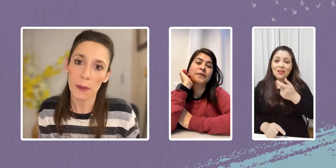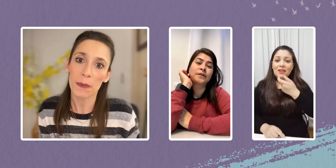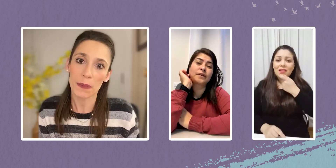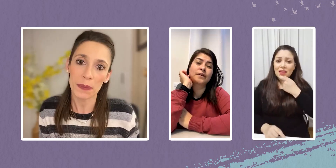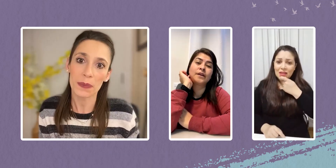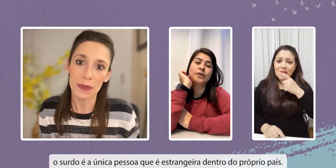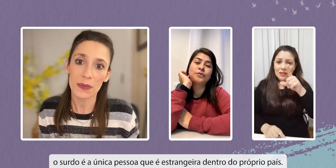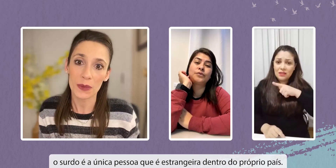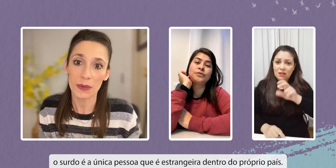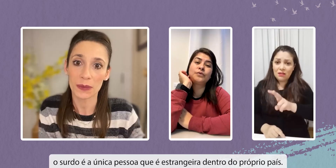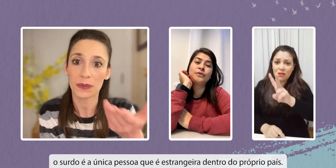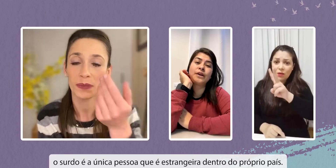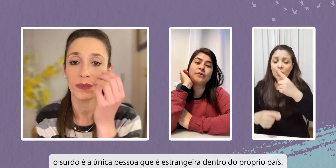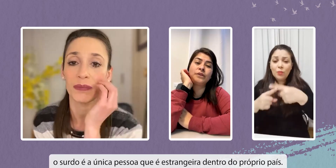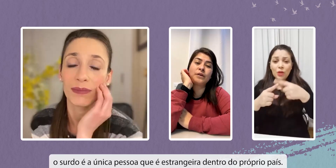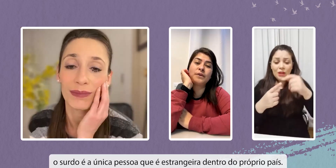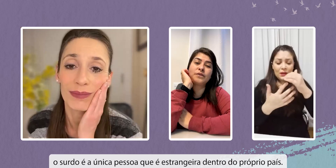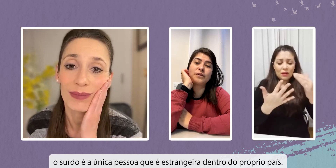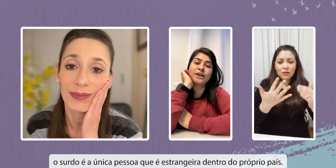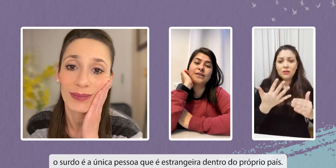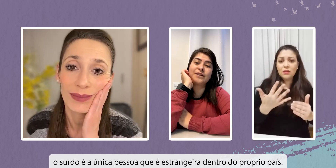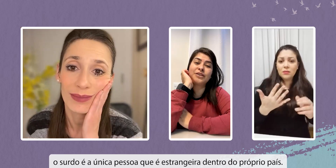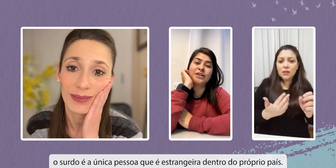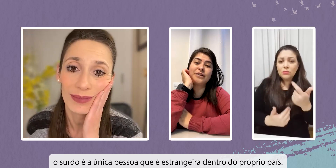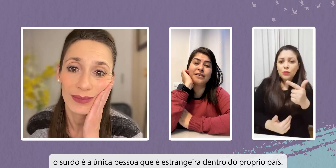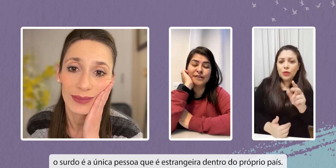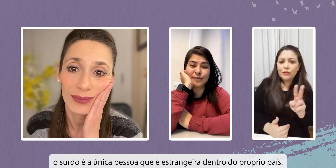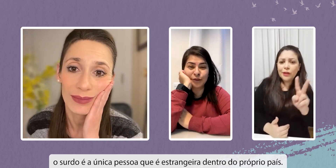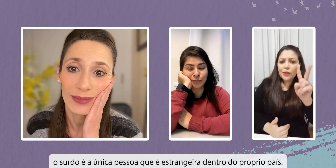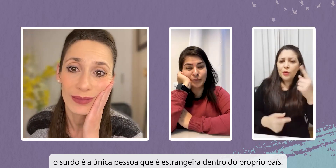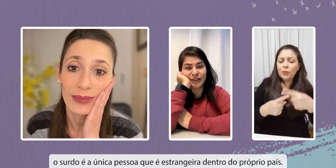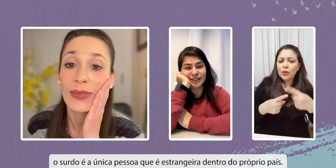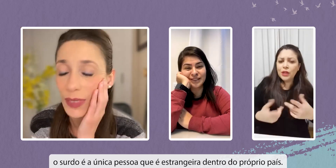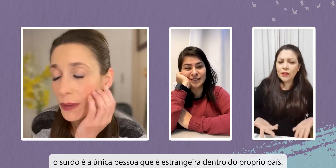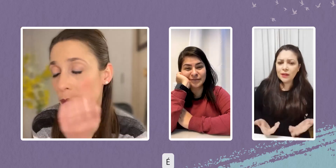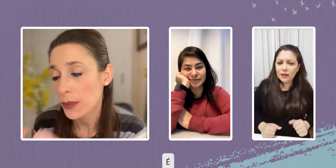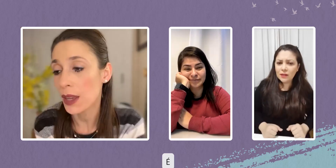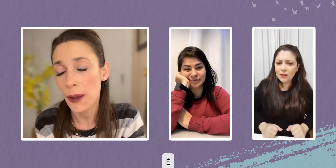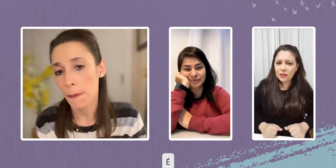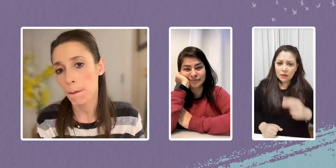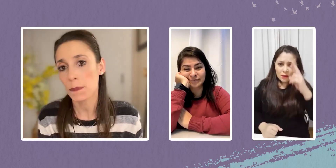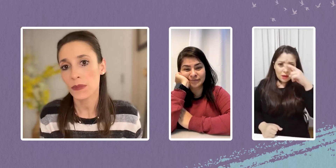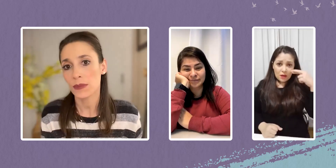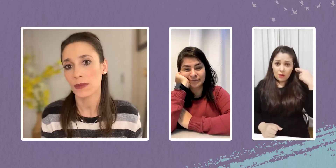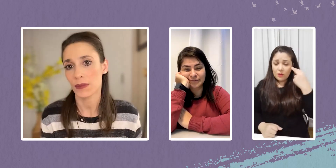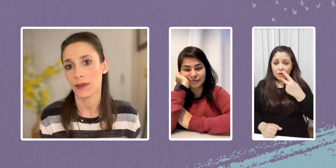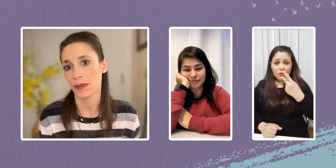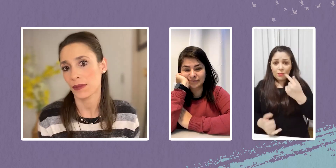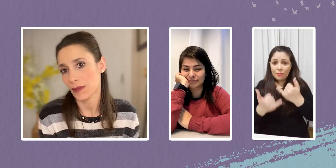aí. o surdo é a única pessoa que é estrangeira dentro do próprio país. É,